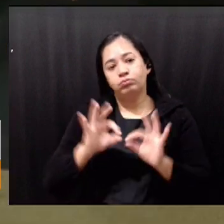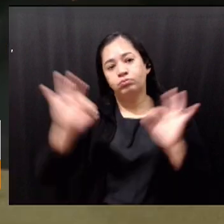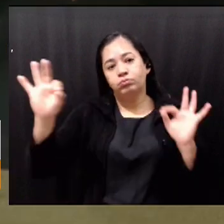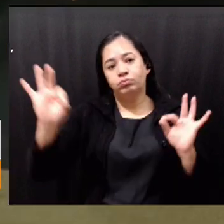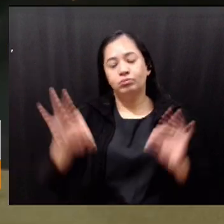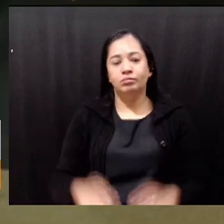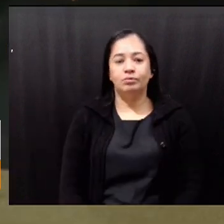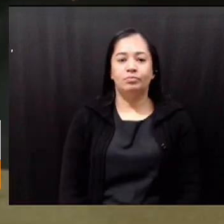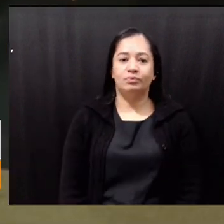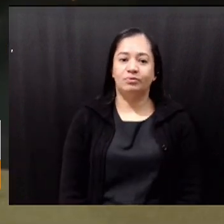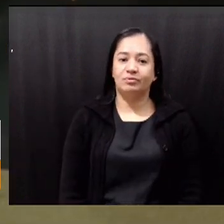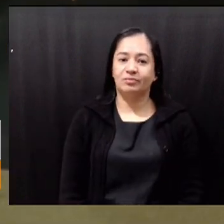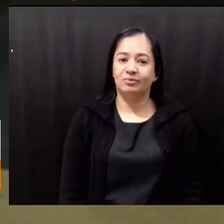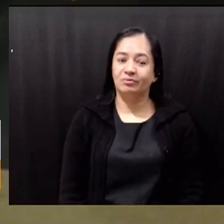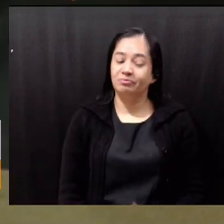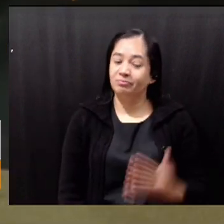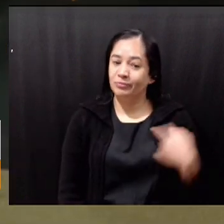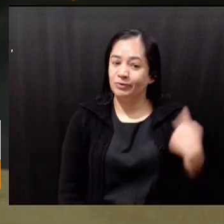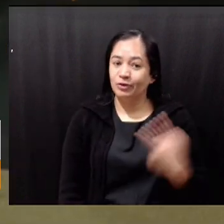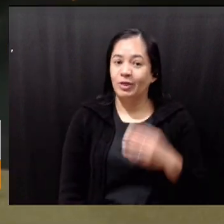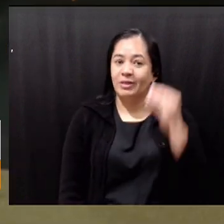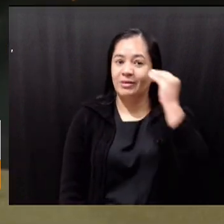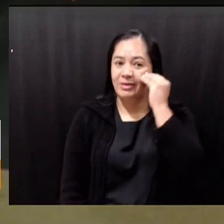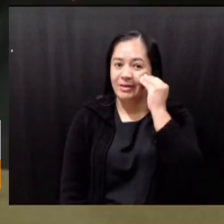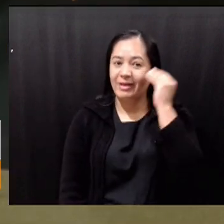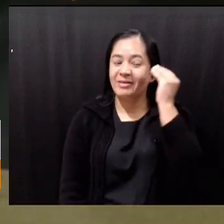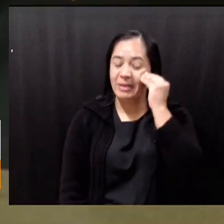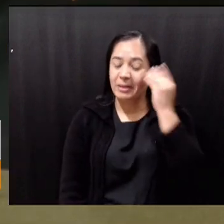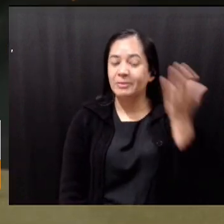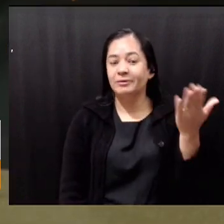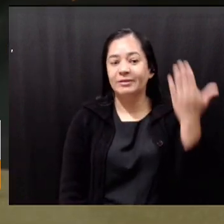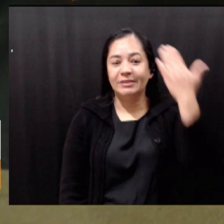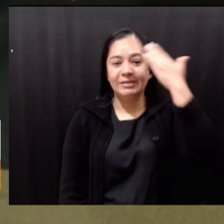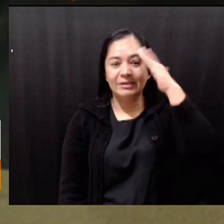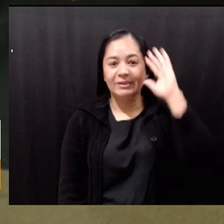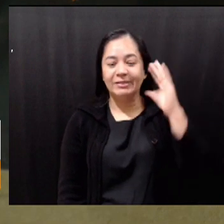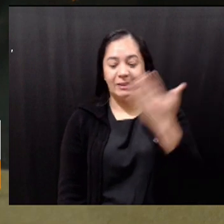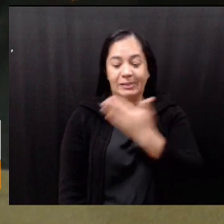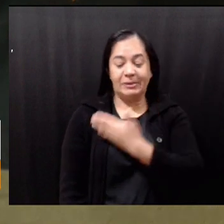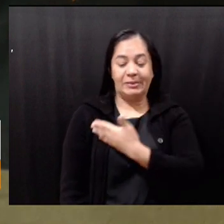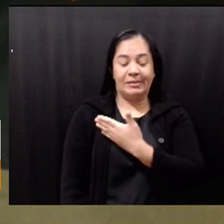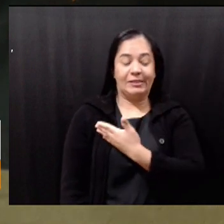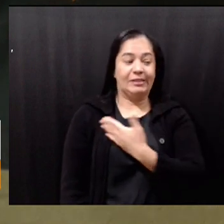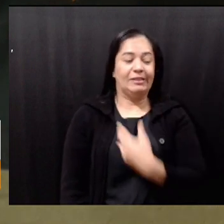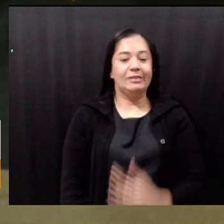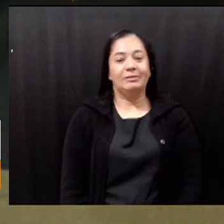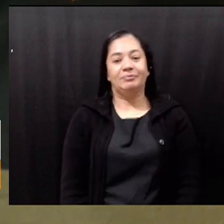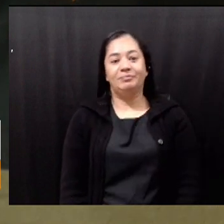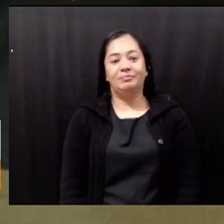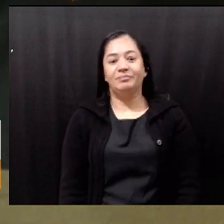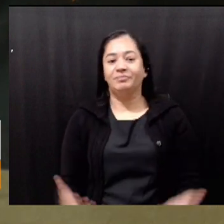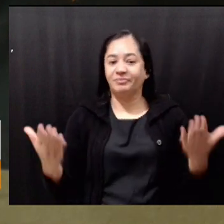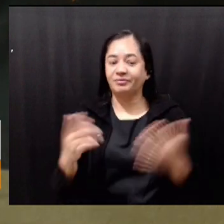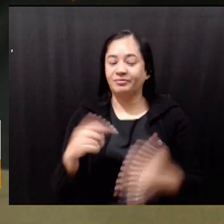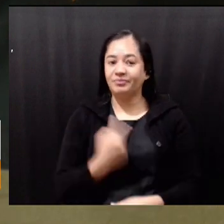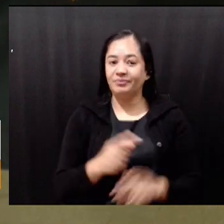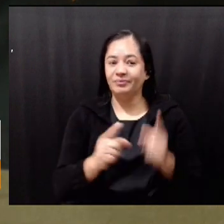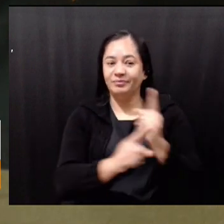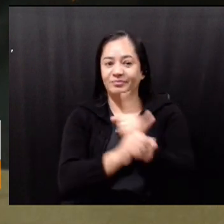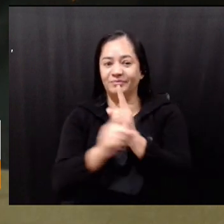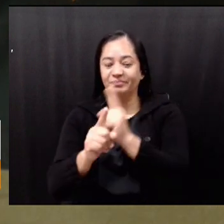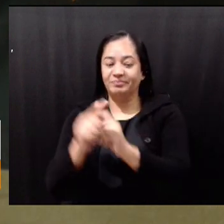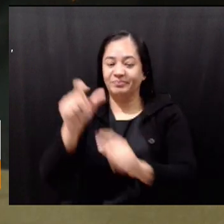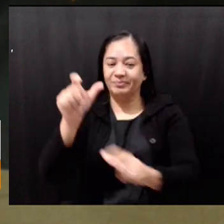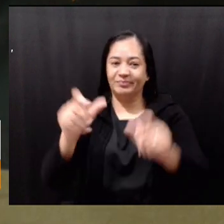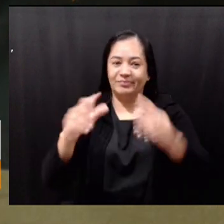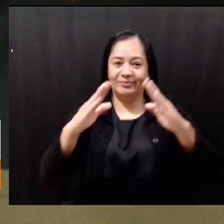aí, né, estamos tentando, entender esse negócio de amizade de baixa manutenção, agora a gente atende os nossos